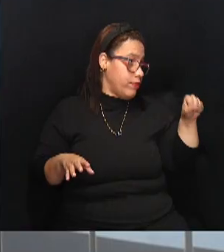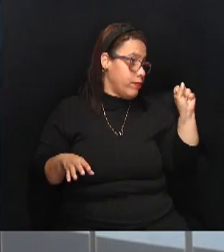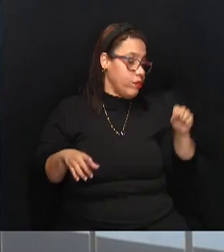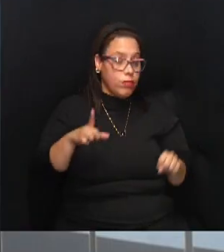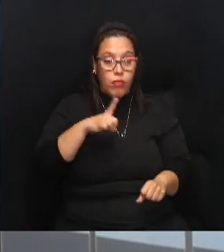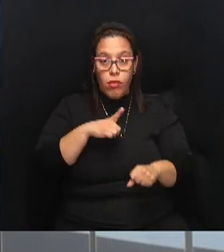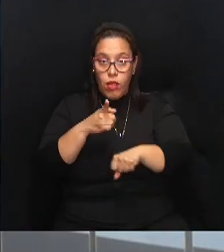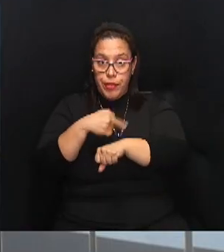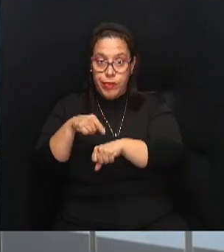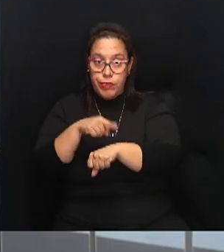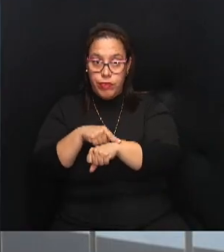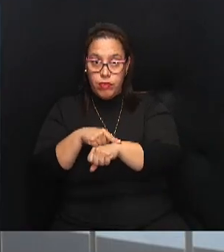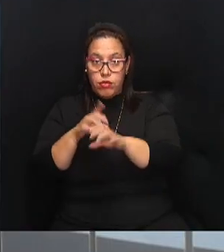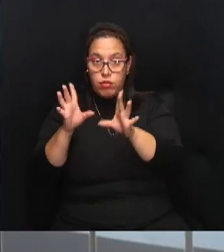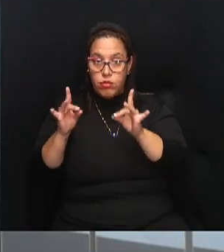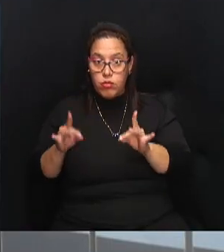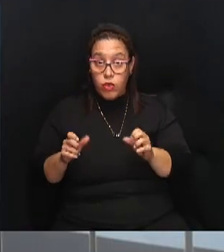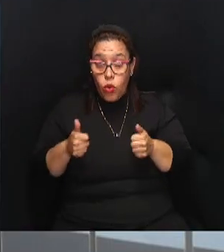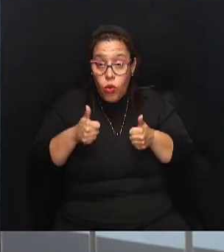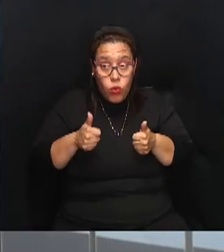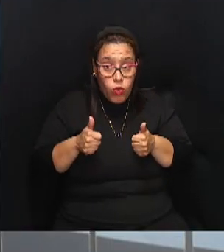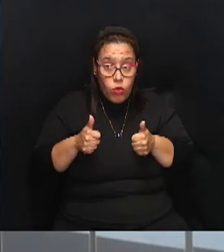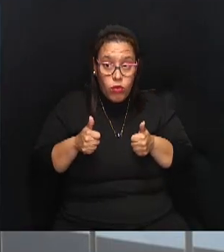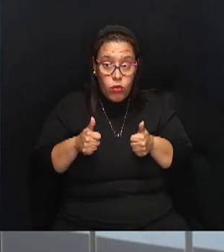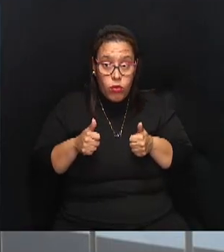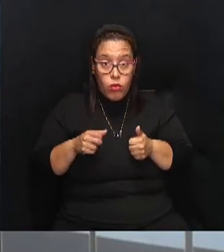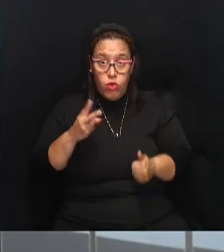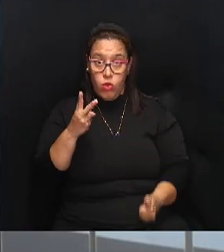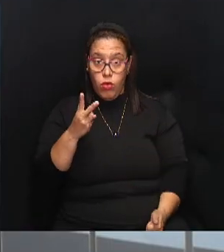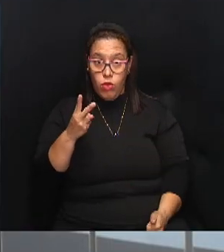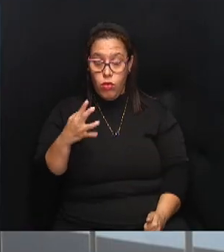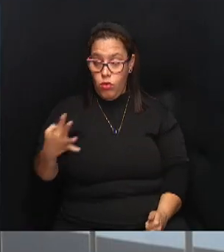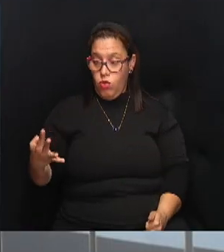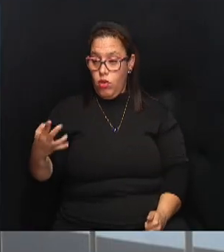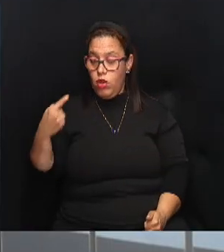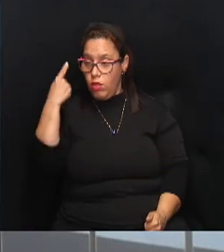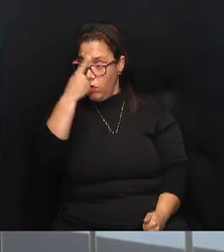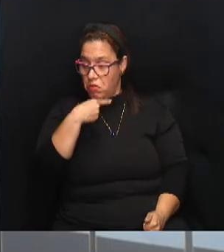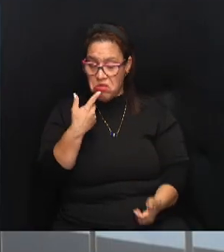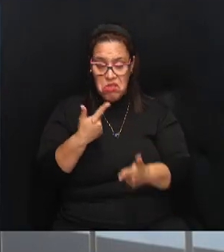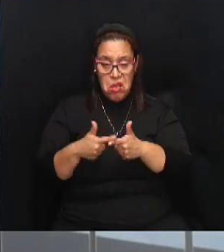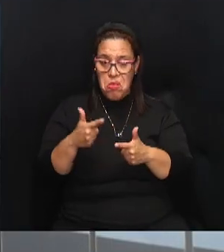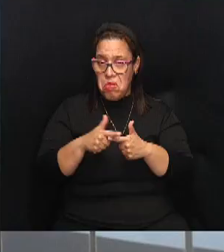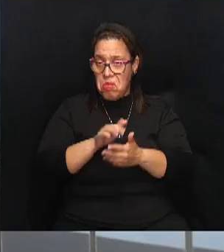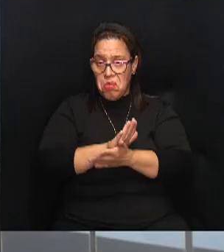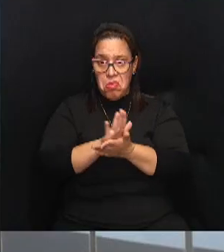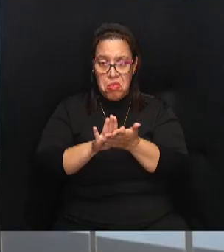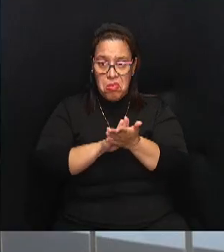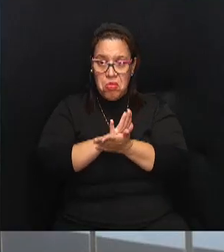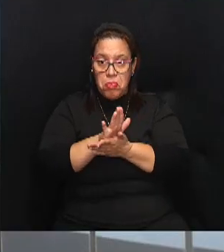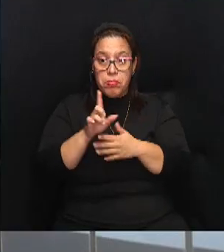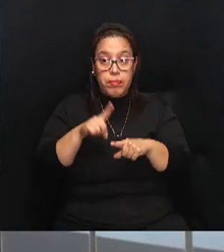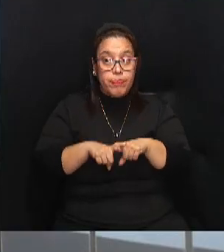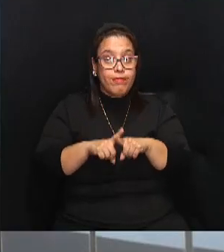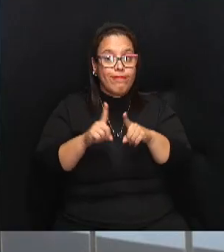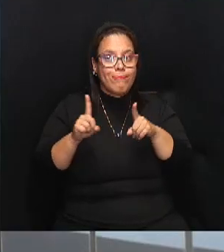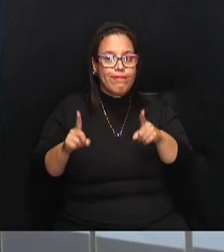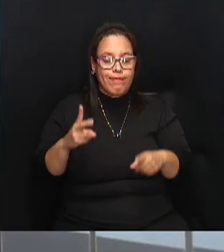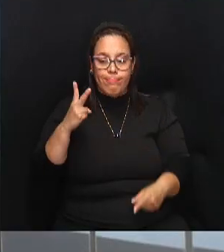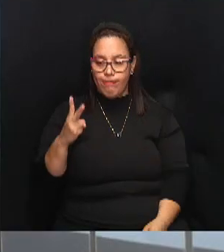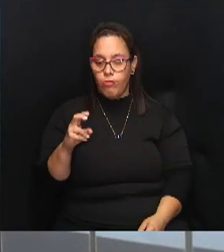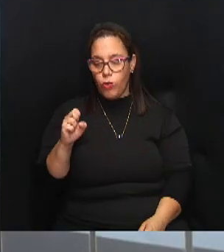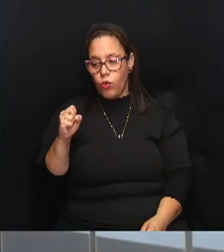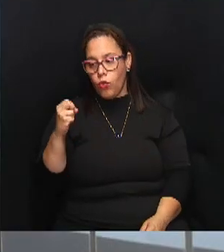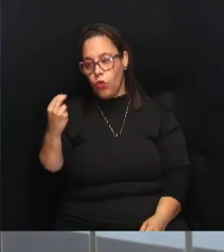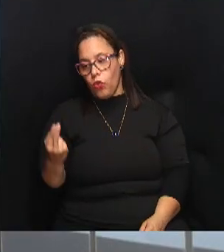horário funcional, tem um especial. Tá bom, vai funcionar até 2, 4 horas da manhã, sem problema algum. Mas 2 ou 4